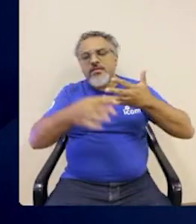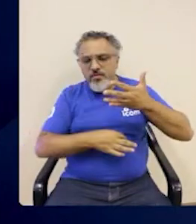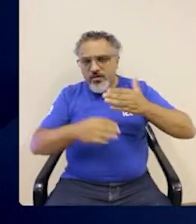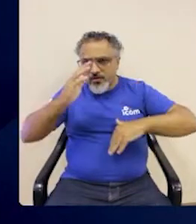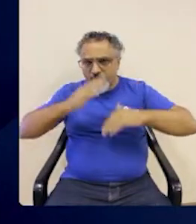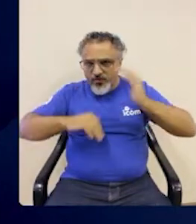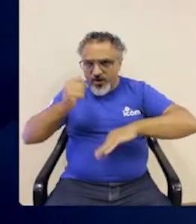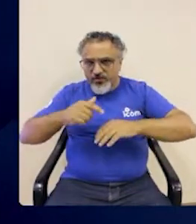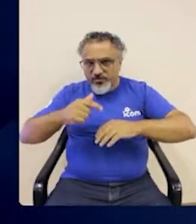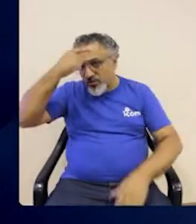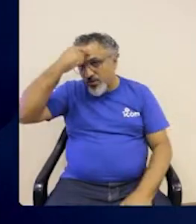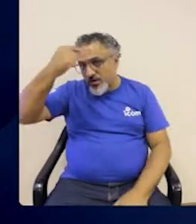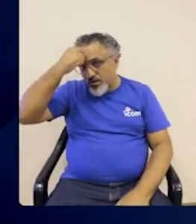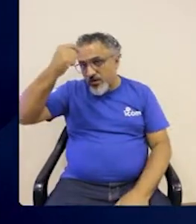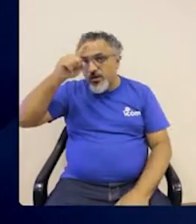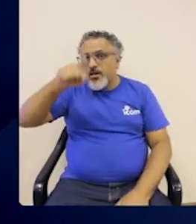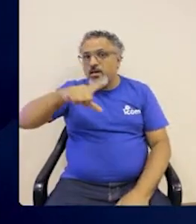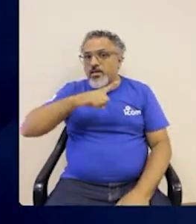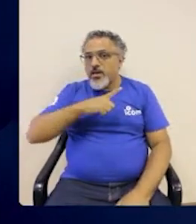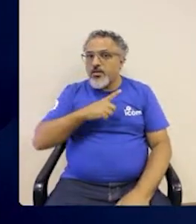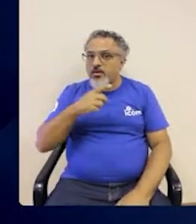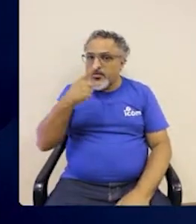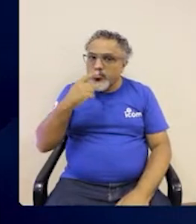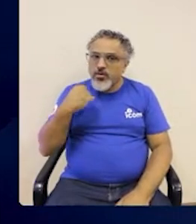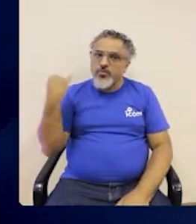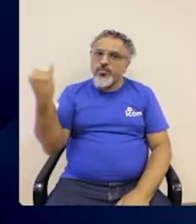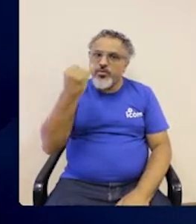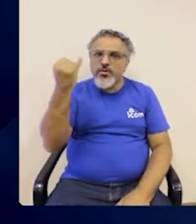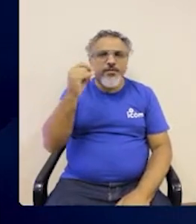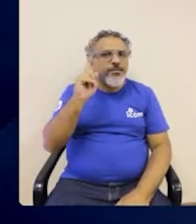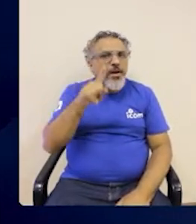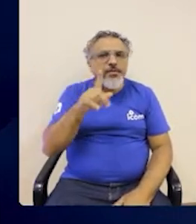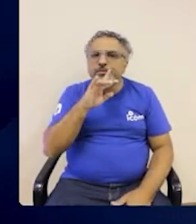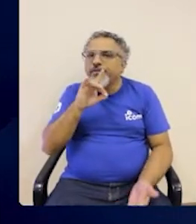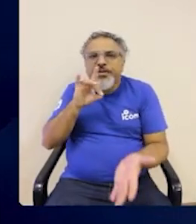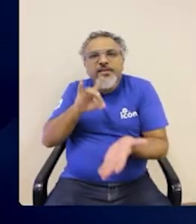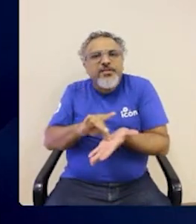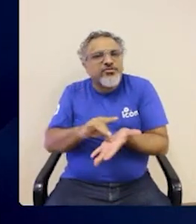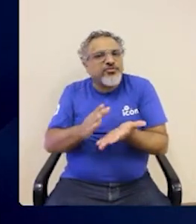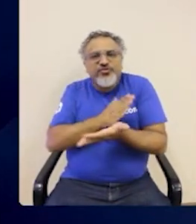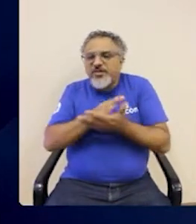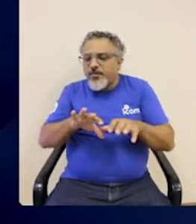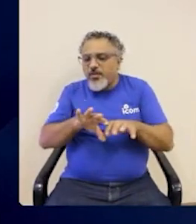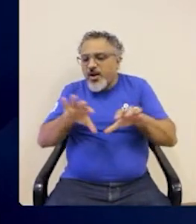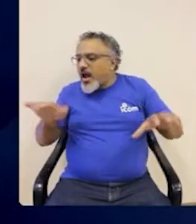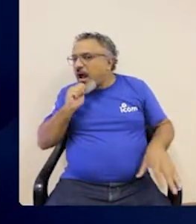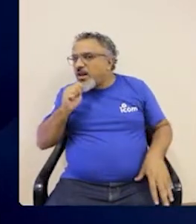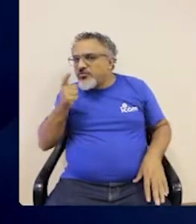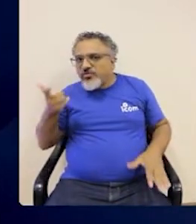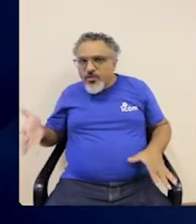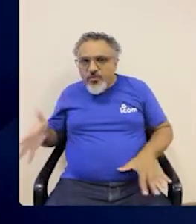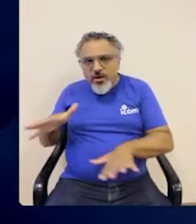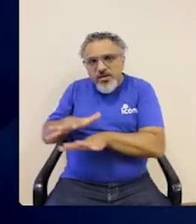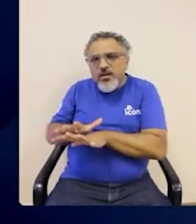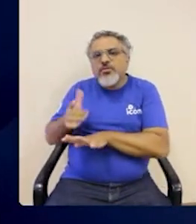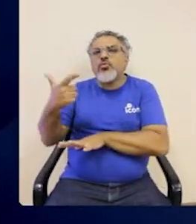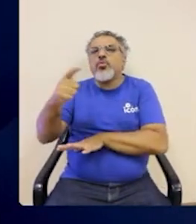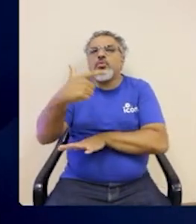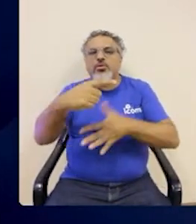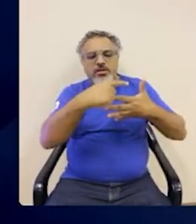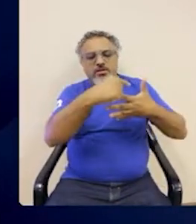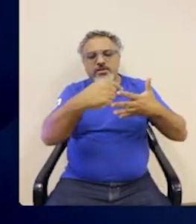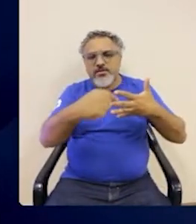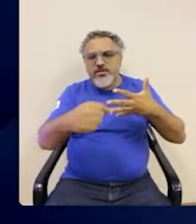na graduação, ela tem a sua importância, mas ela não vai ser efetiva isoladamente se a gente não tiver uma integração com outras